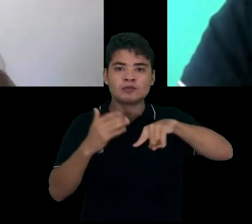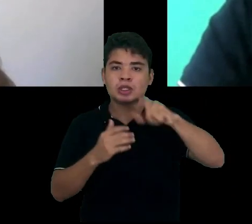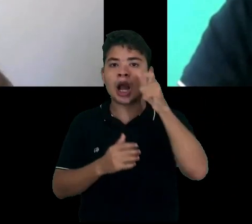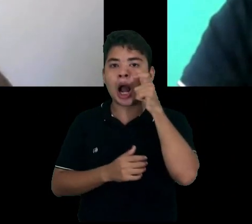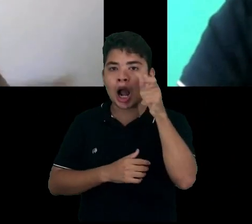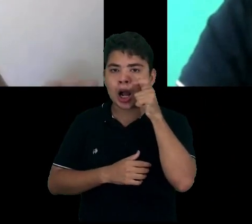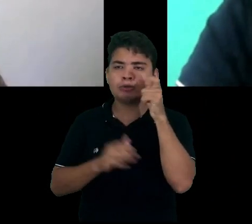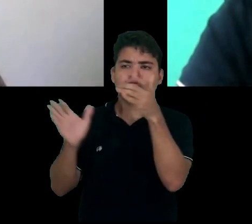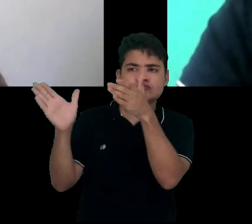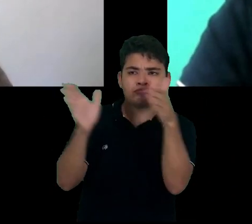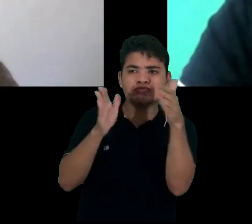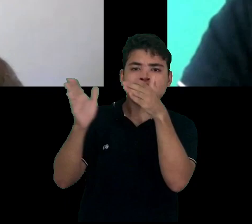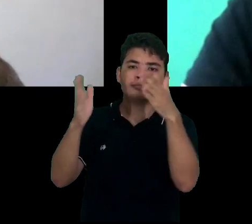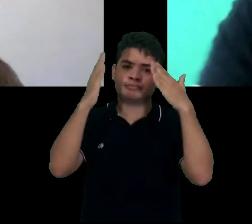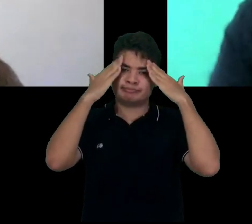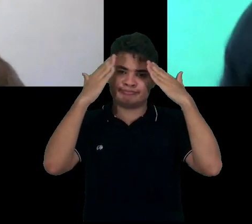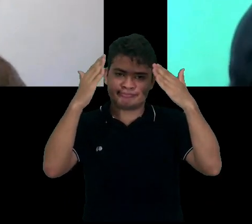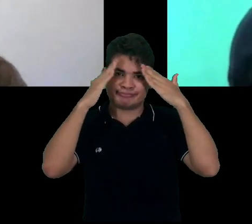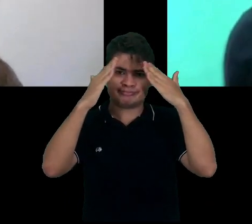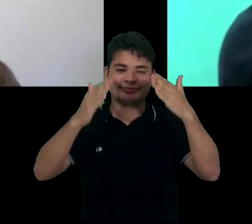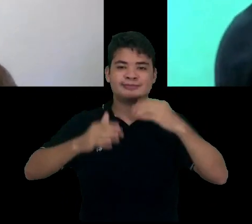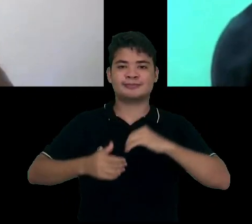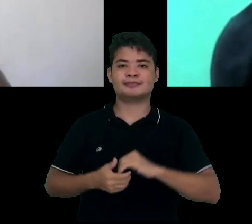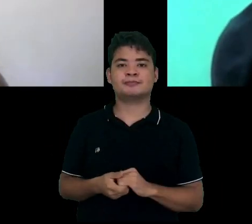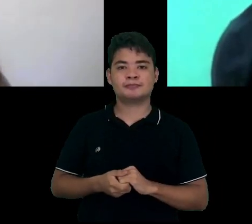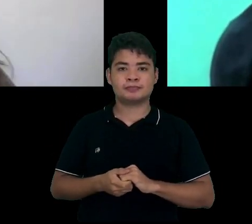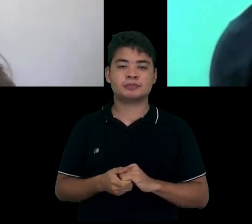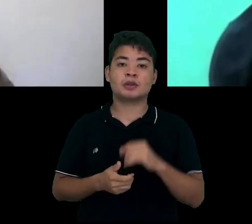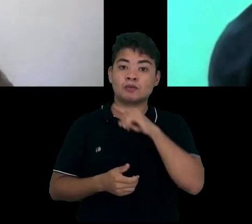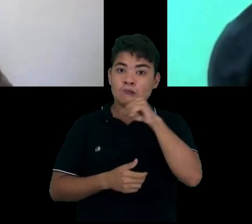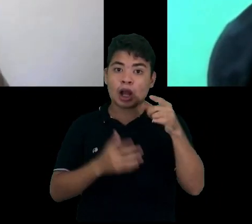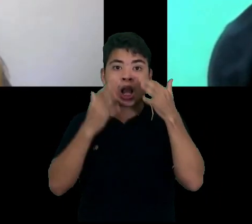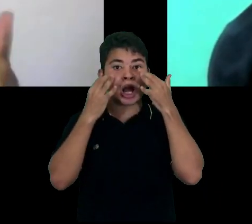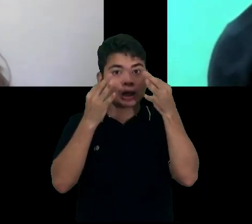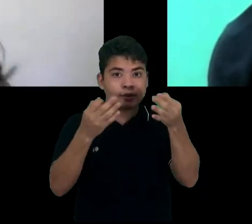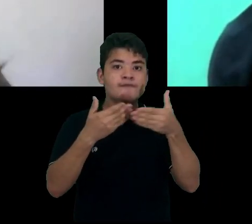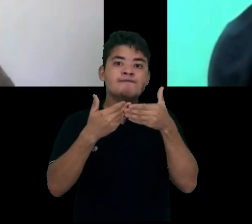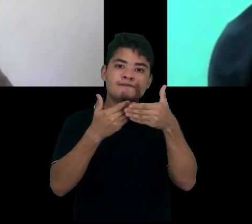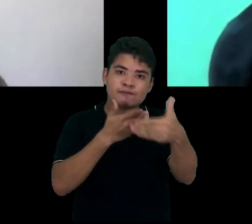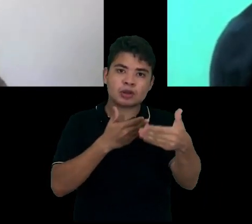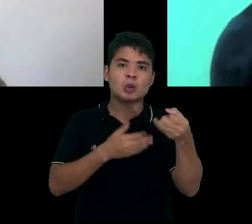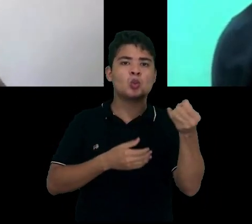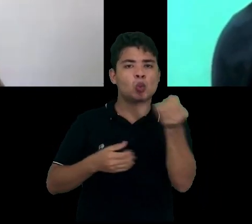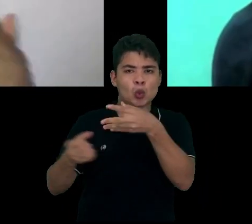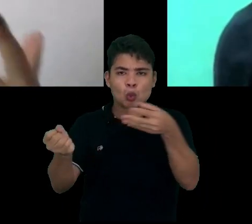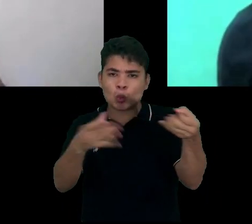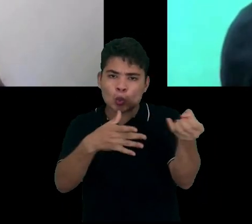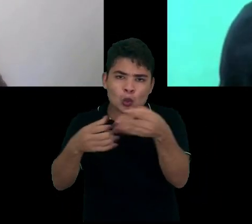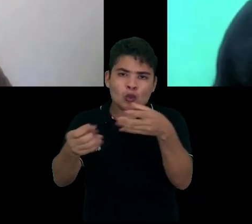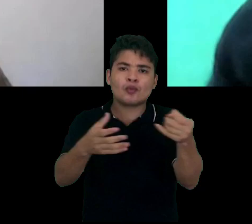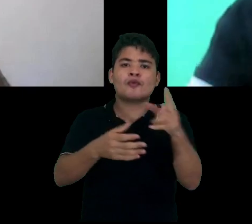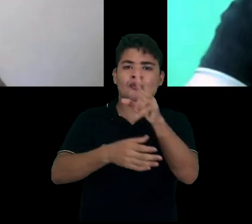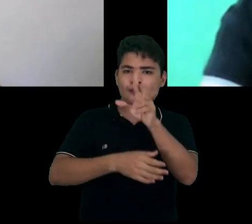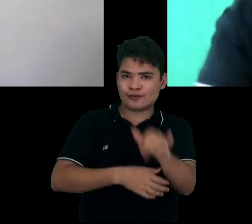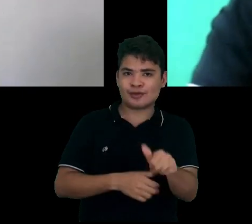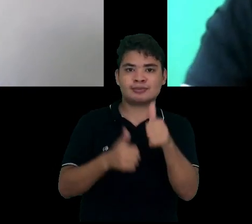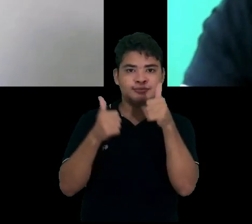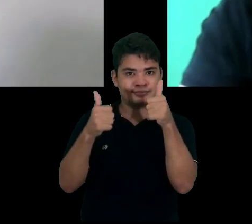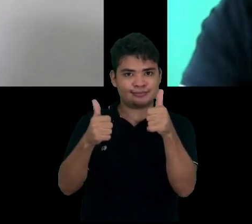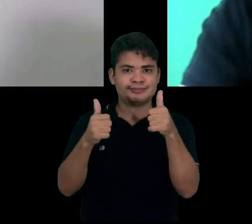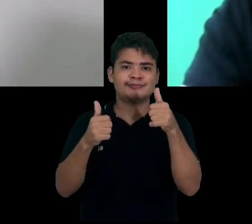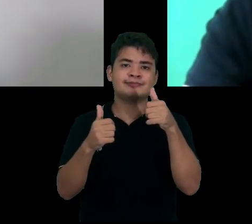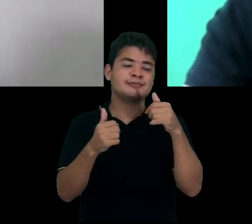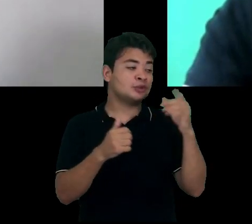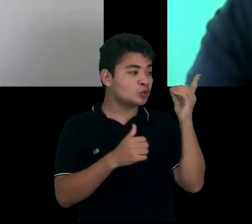por vocês estarem assistindo o vídeo aqui com a gente. E fiquem atentos que vão vir muitas coisas boas aí pela frente, tá bom?